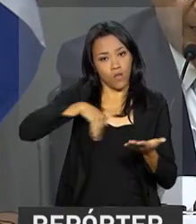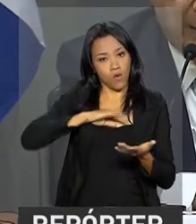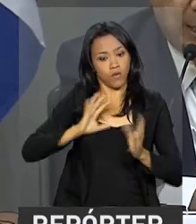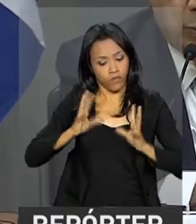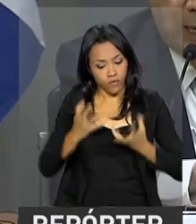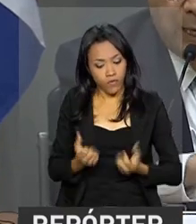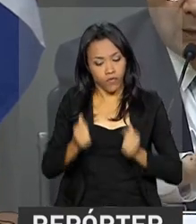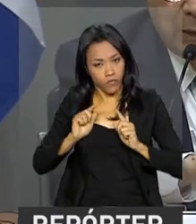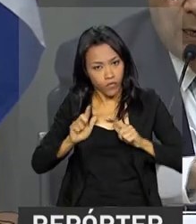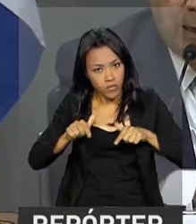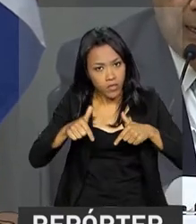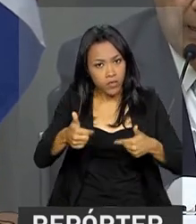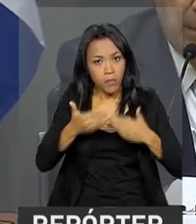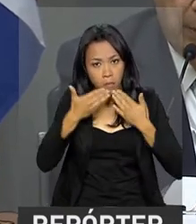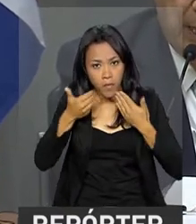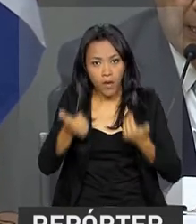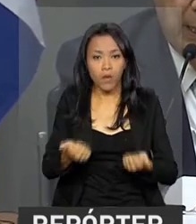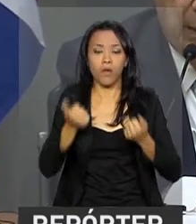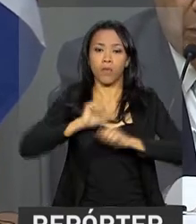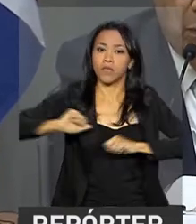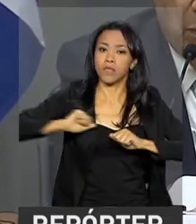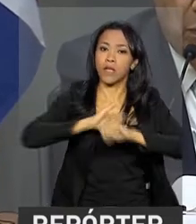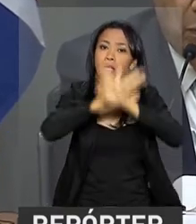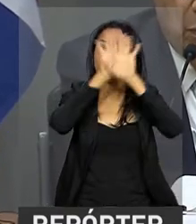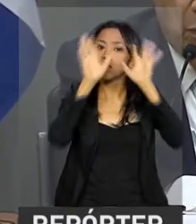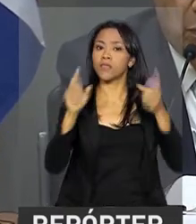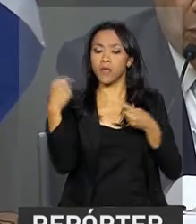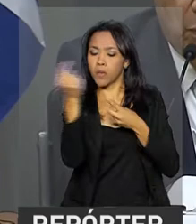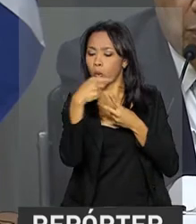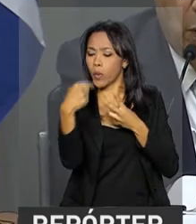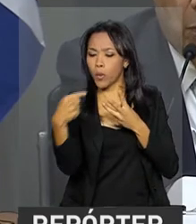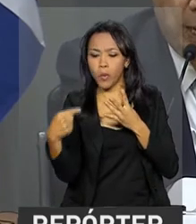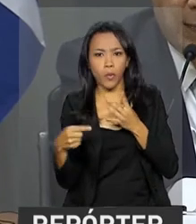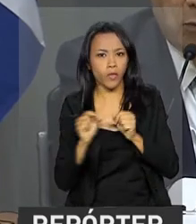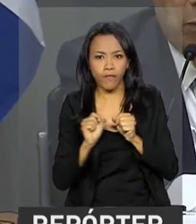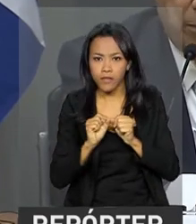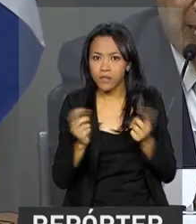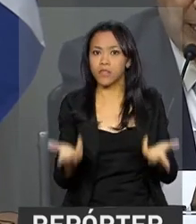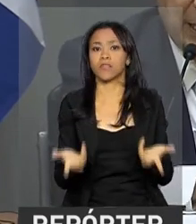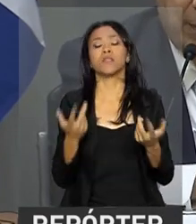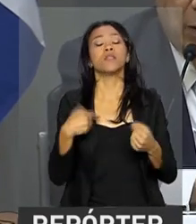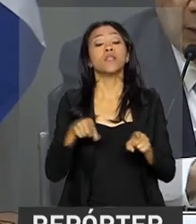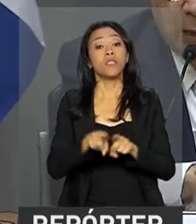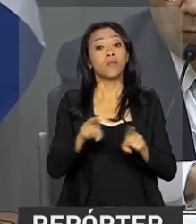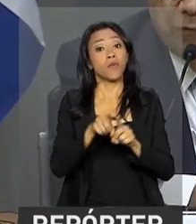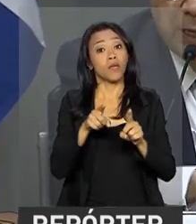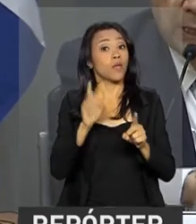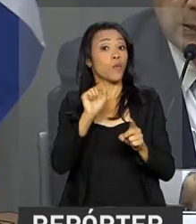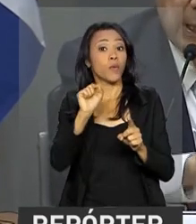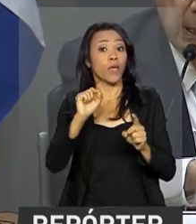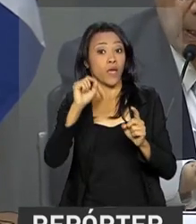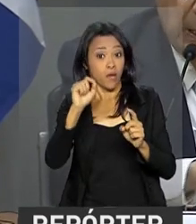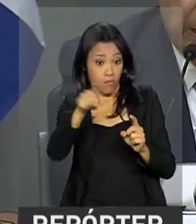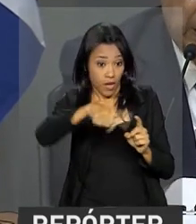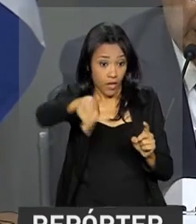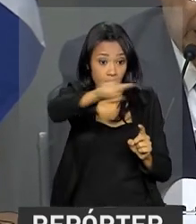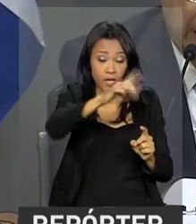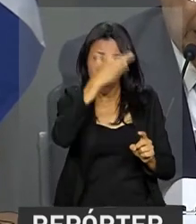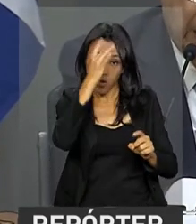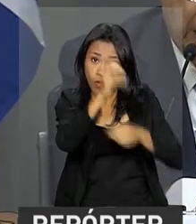transparência e para o o o aumento ainda maior da confiança